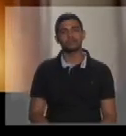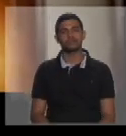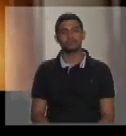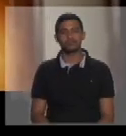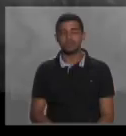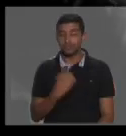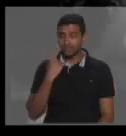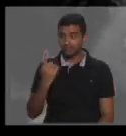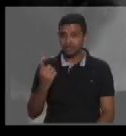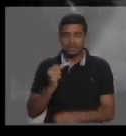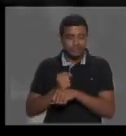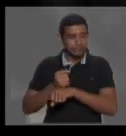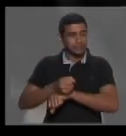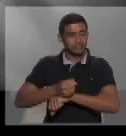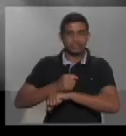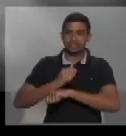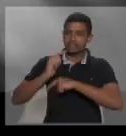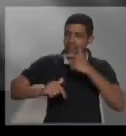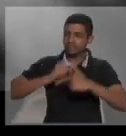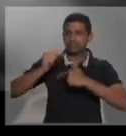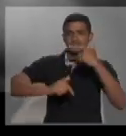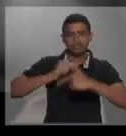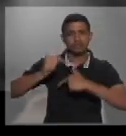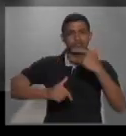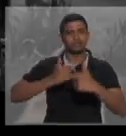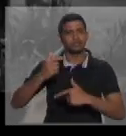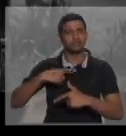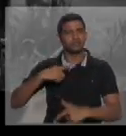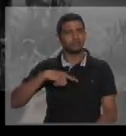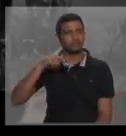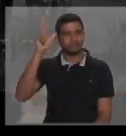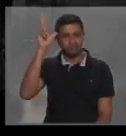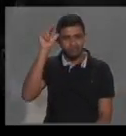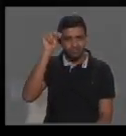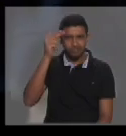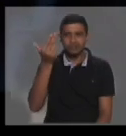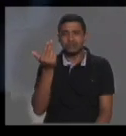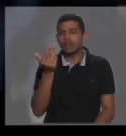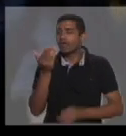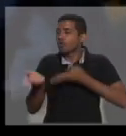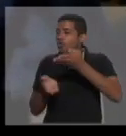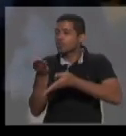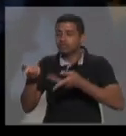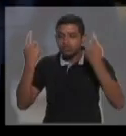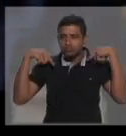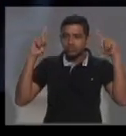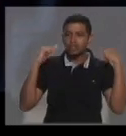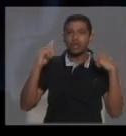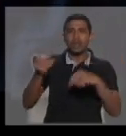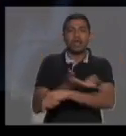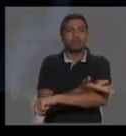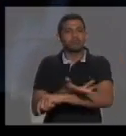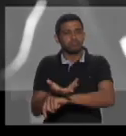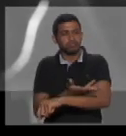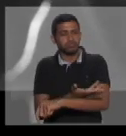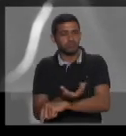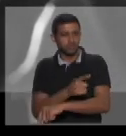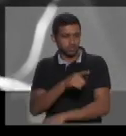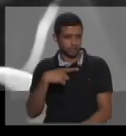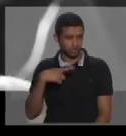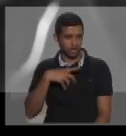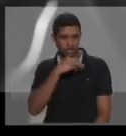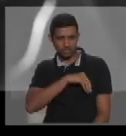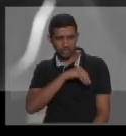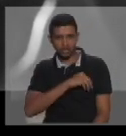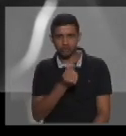branco ele não quis. Depois da lavoura vinha aquela cocheira de novo. Acabamos os cavalos, mergulhado nos carneiros lá na grama. Vocês